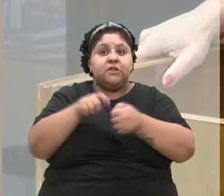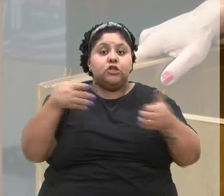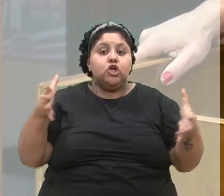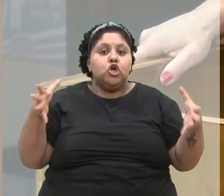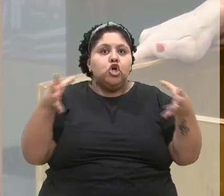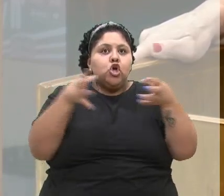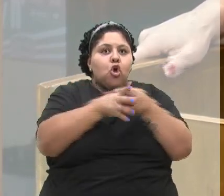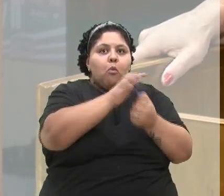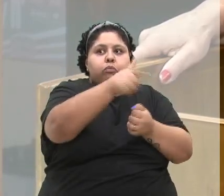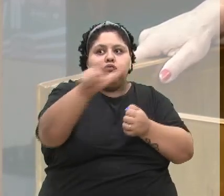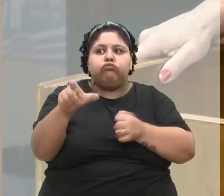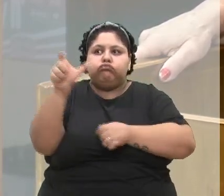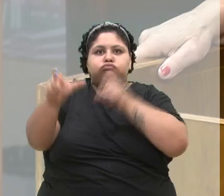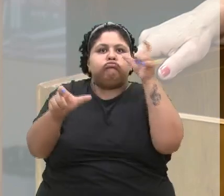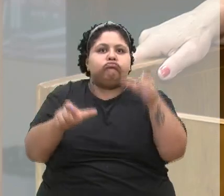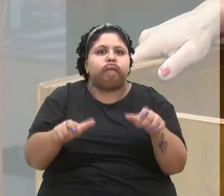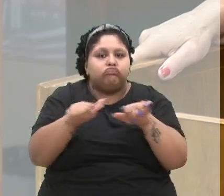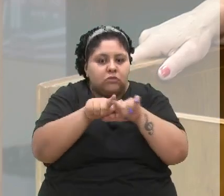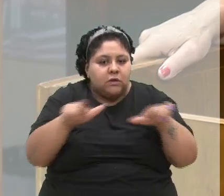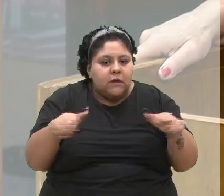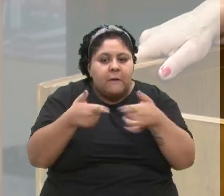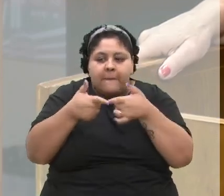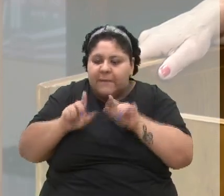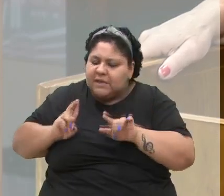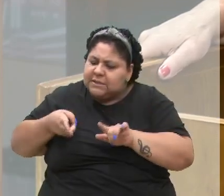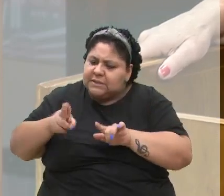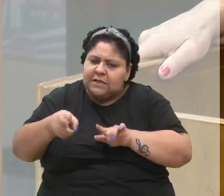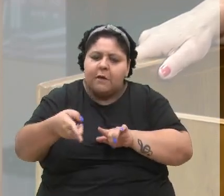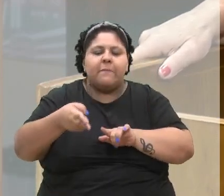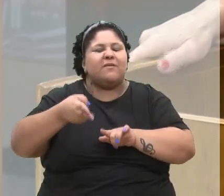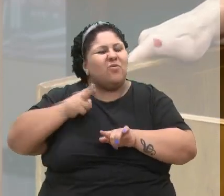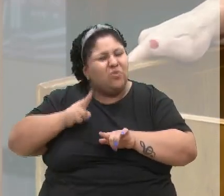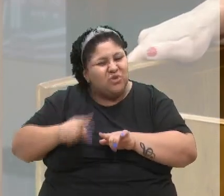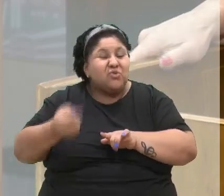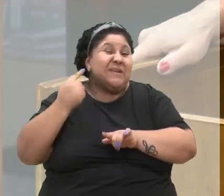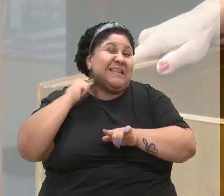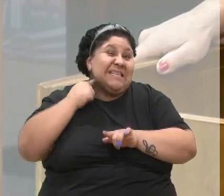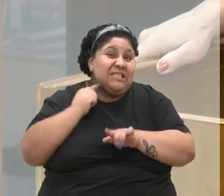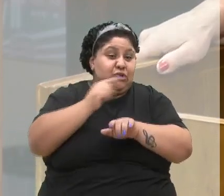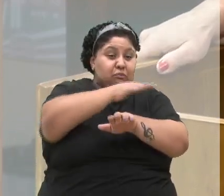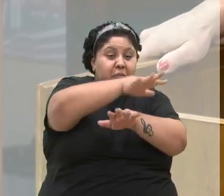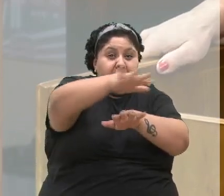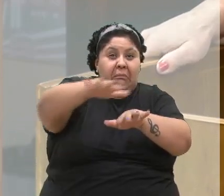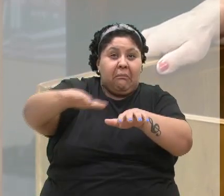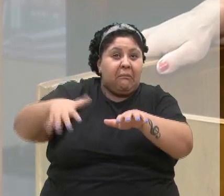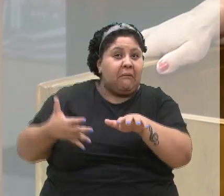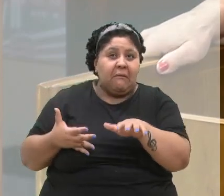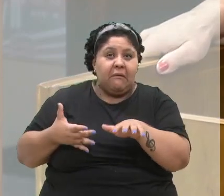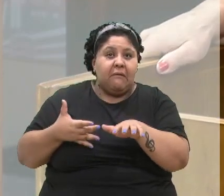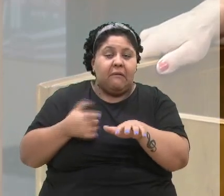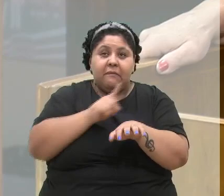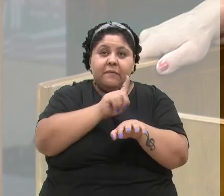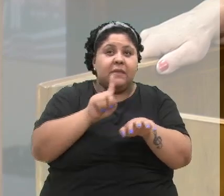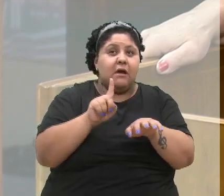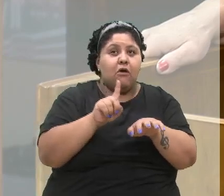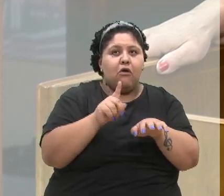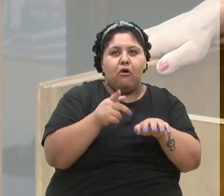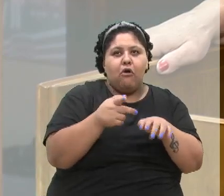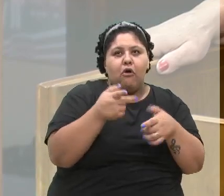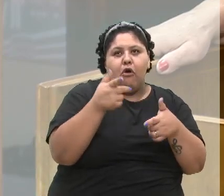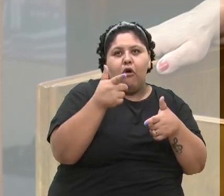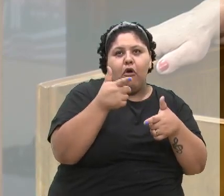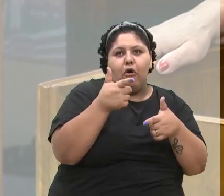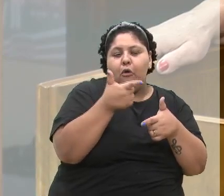limpou, só que eu tenho ido seguido lá, continua lixo por todo lado. Mas não é porque o pessoal é relaxado, é